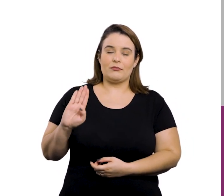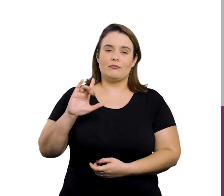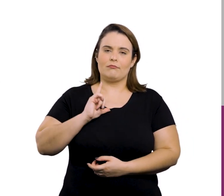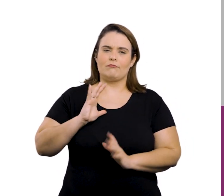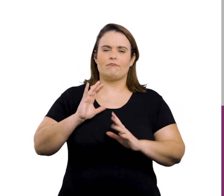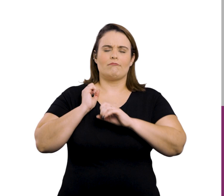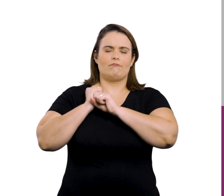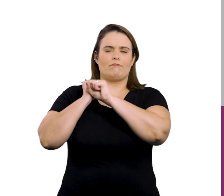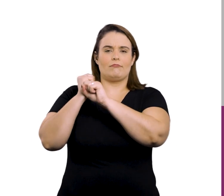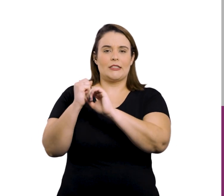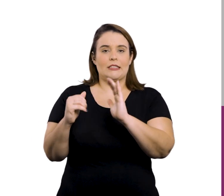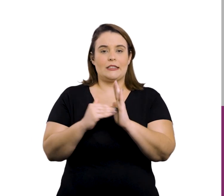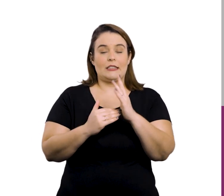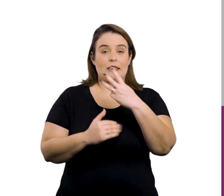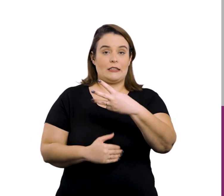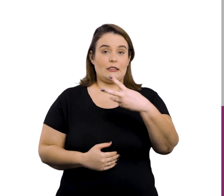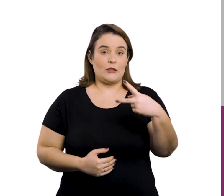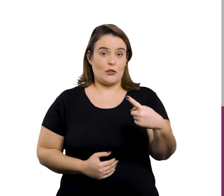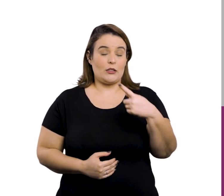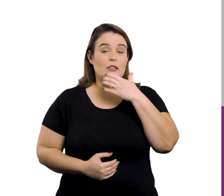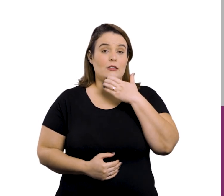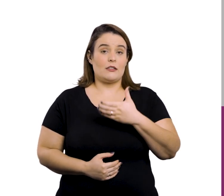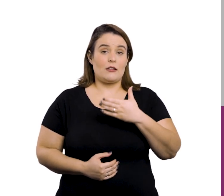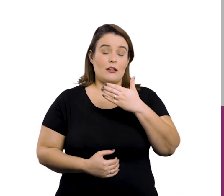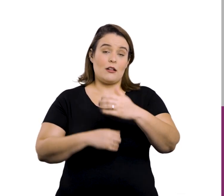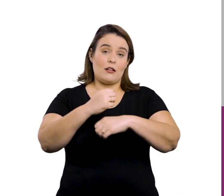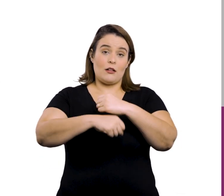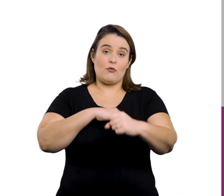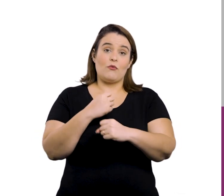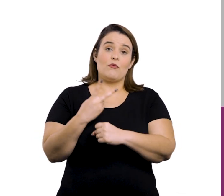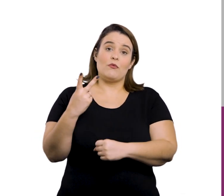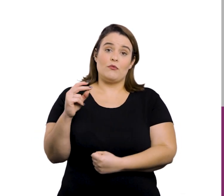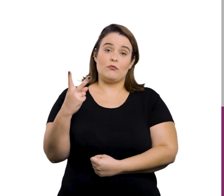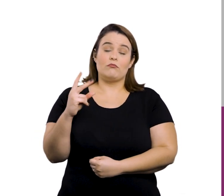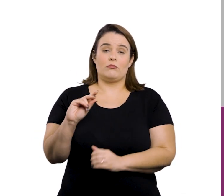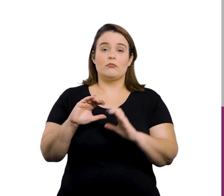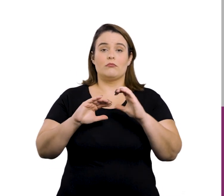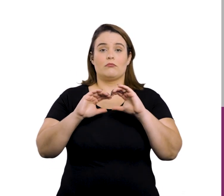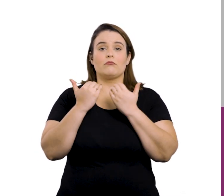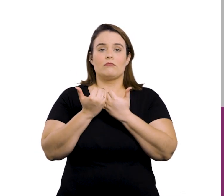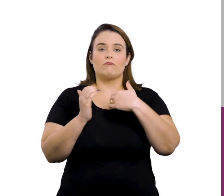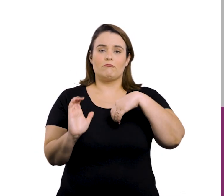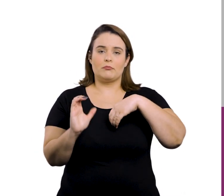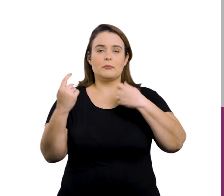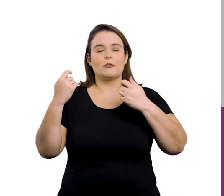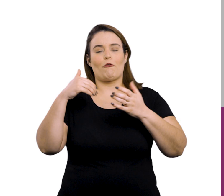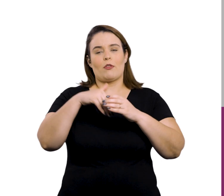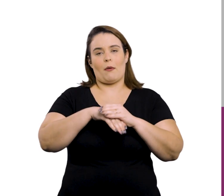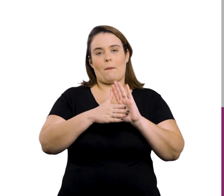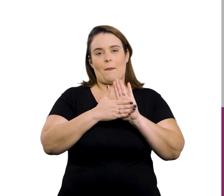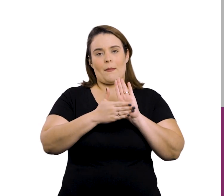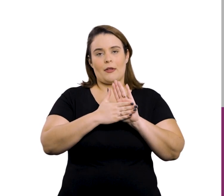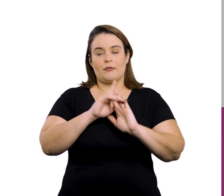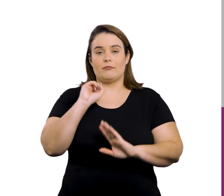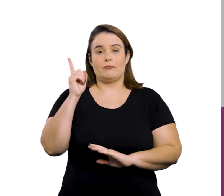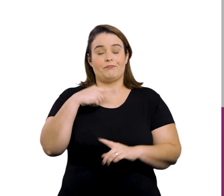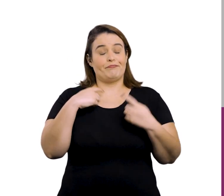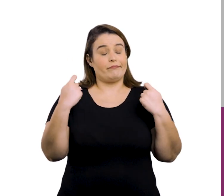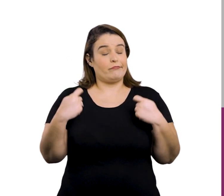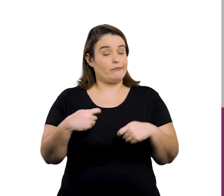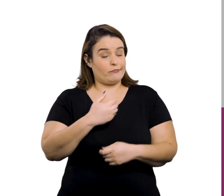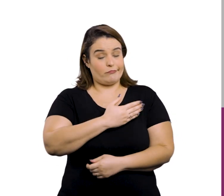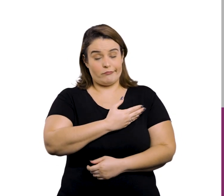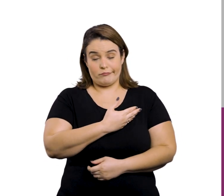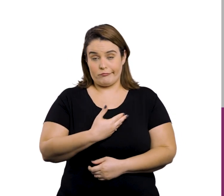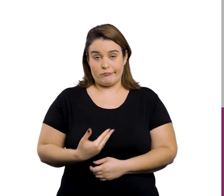de um novo Fundeb já existe há anos, e até 31 de dezembro de 2020, o Congresso tem que votar essa nova